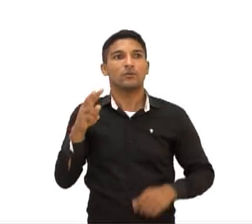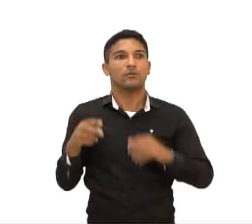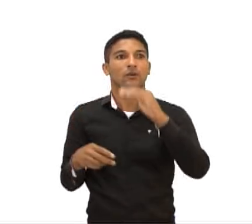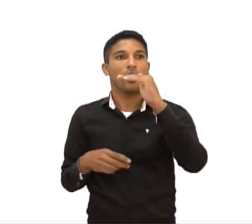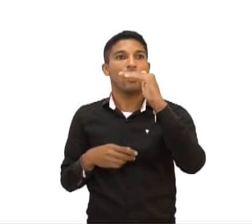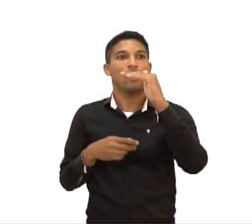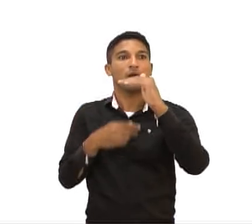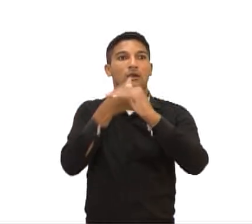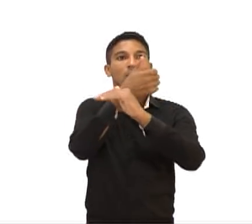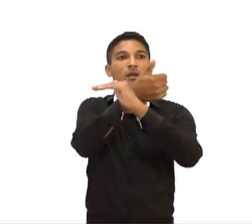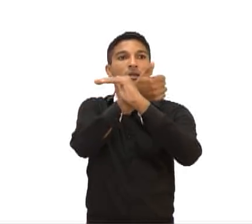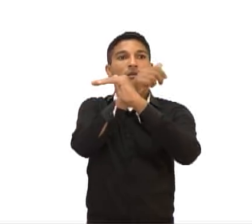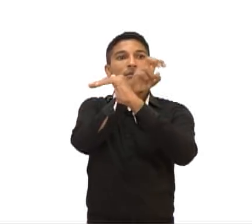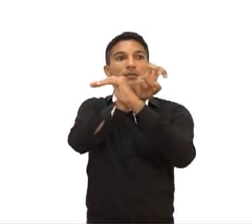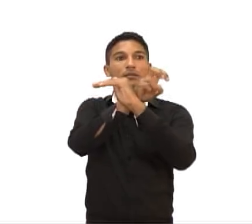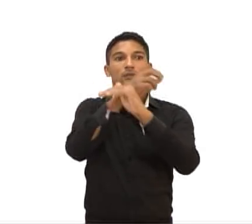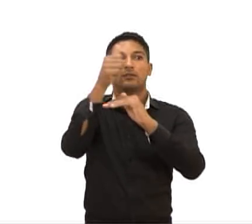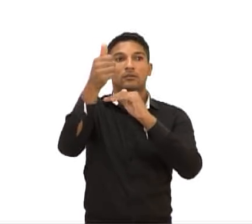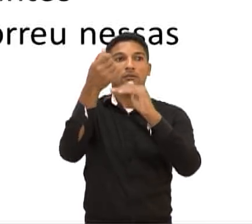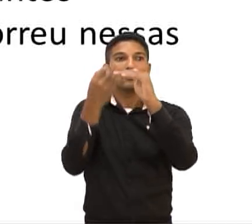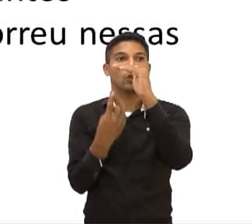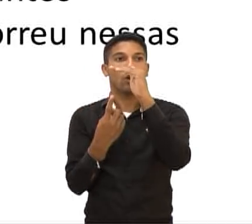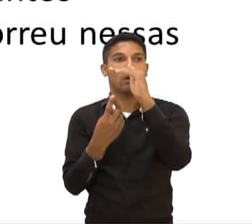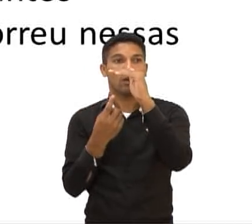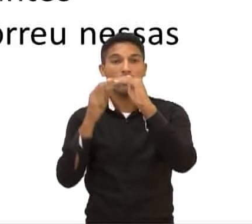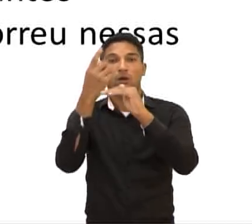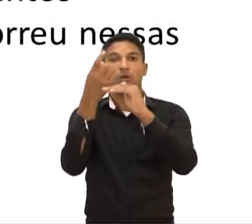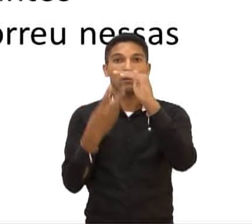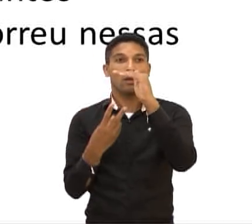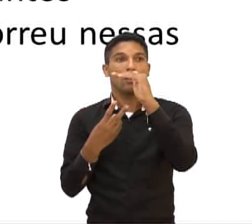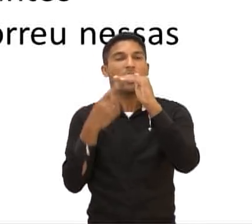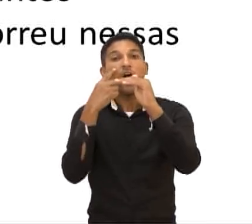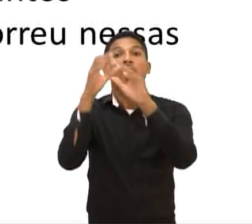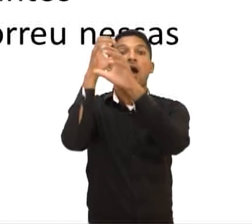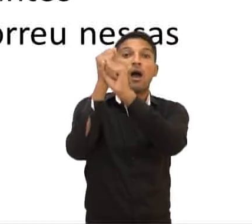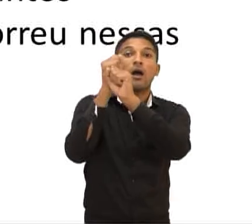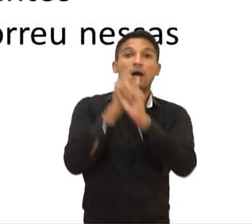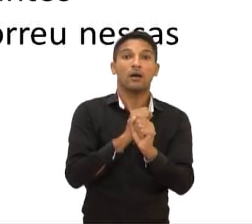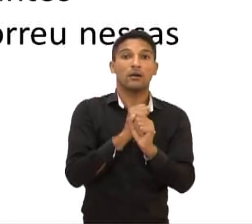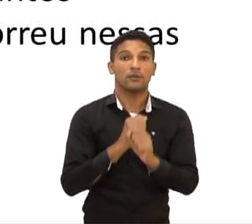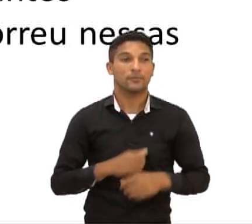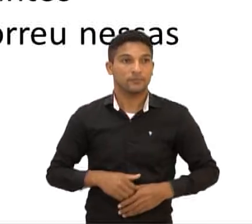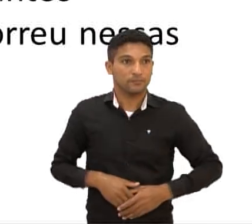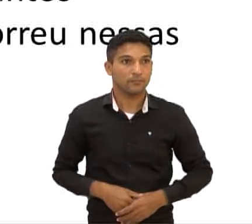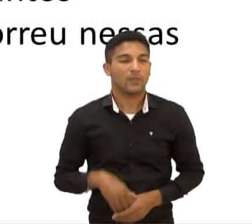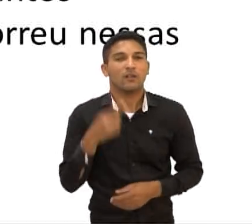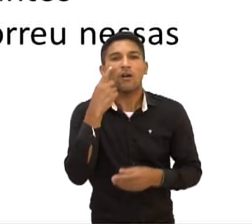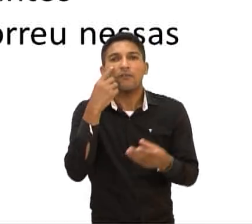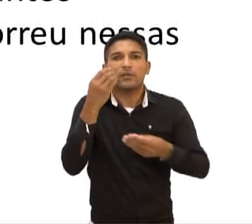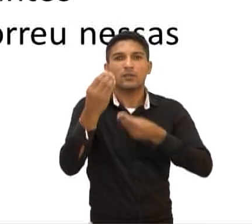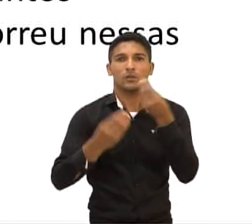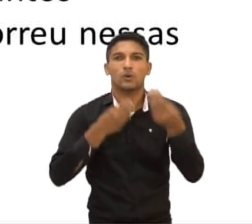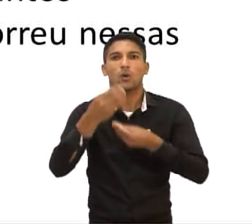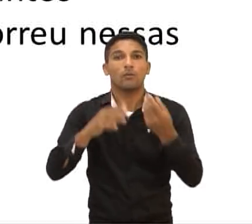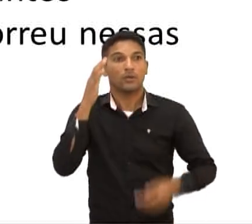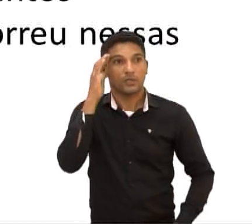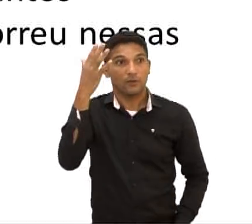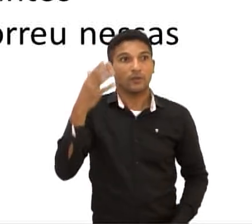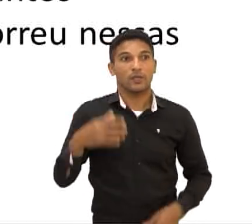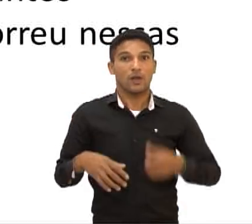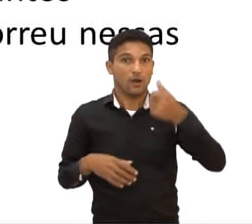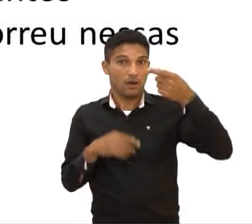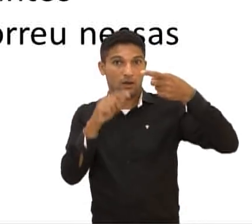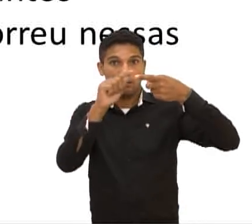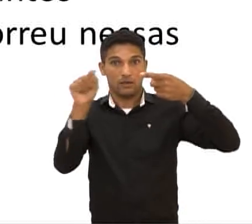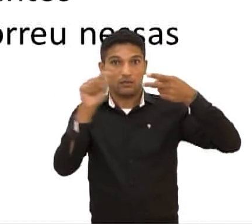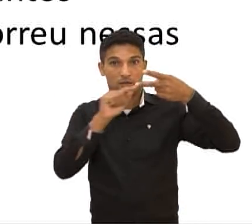verificar qual é a resposta certa, certo? Então, a professora trouxe aqui para vocês 2 maneiras de resolução. A primeira